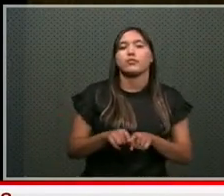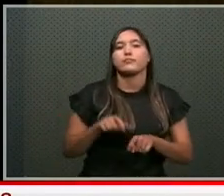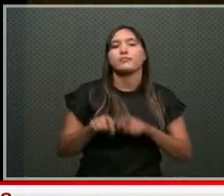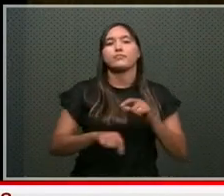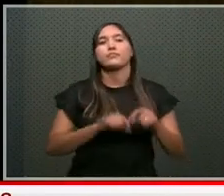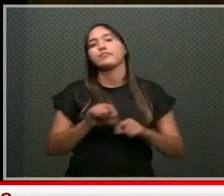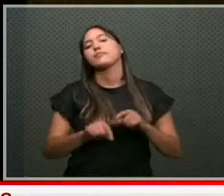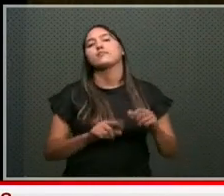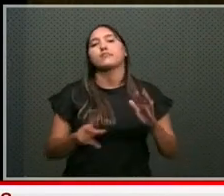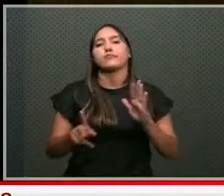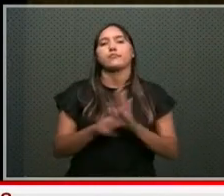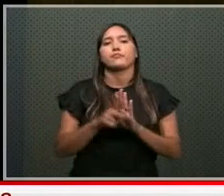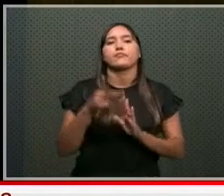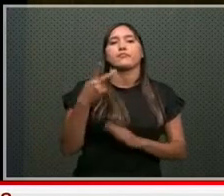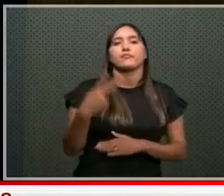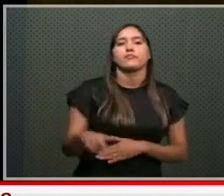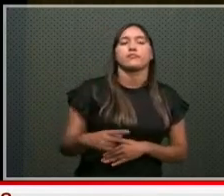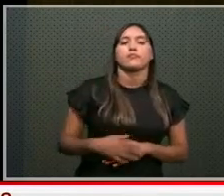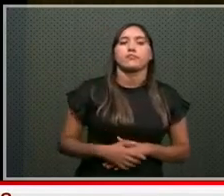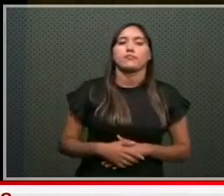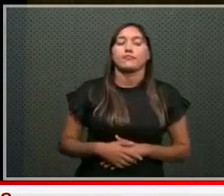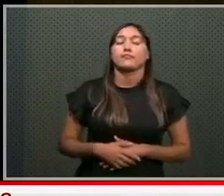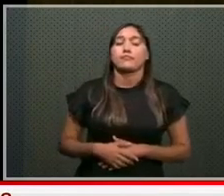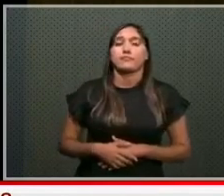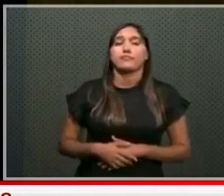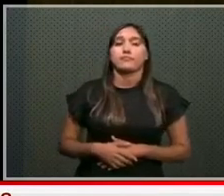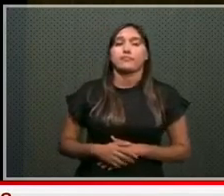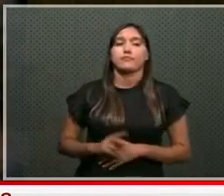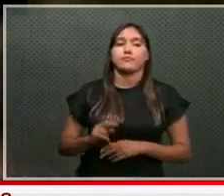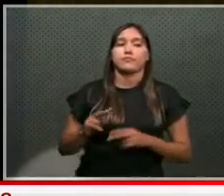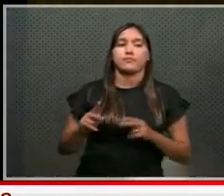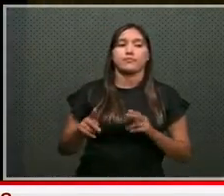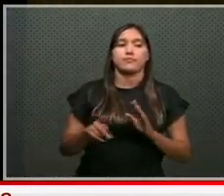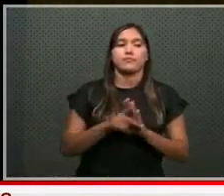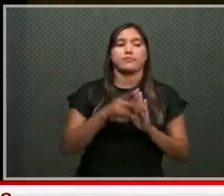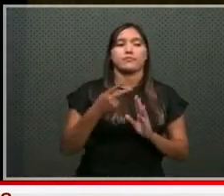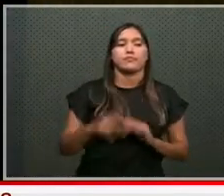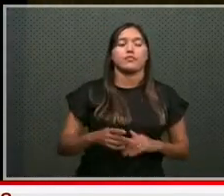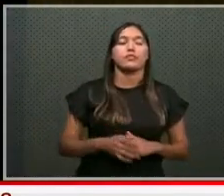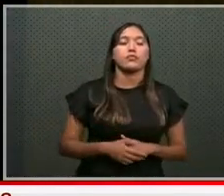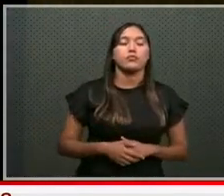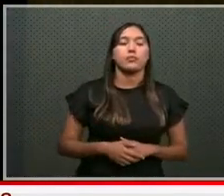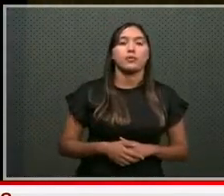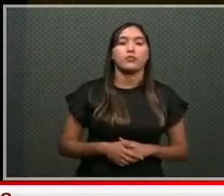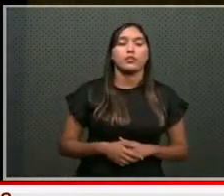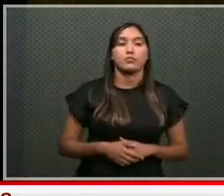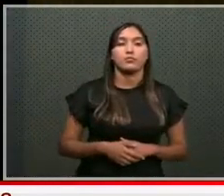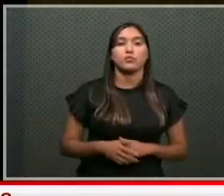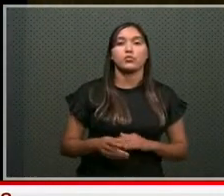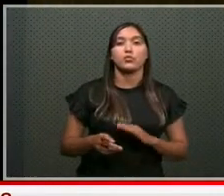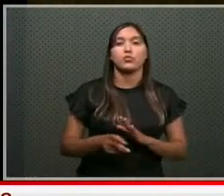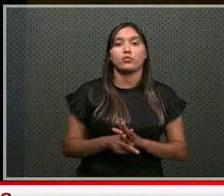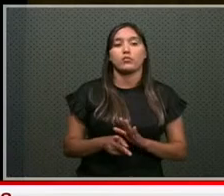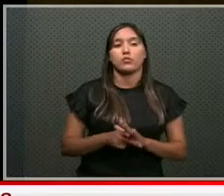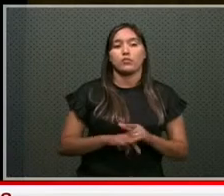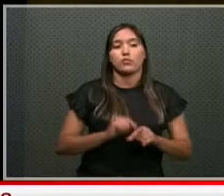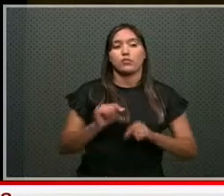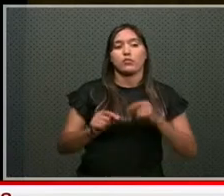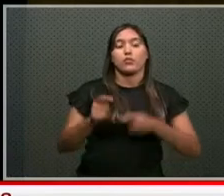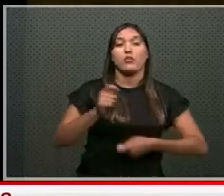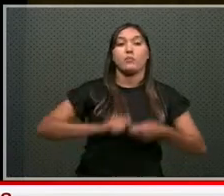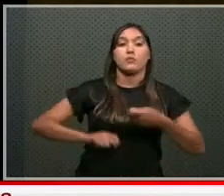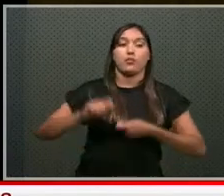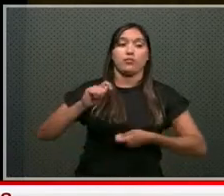contem conosco a Caixa está de portas abertas e com toda a rede de distribuição com orçamento e